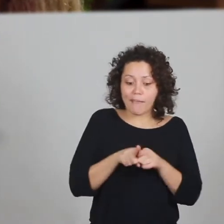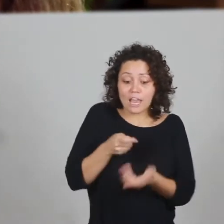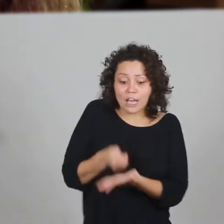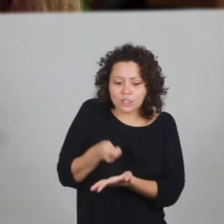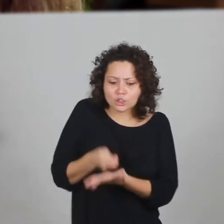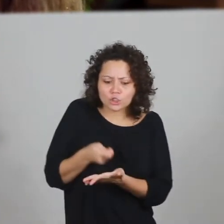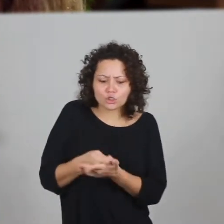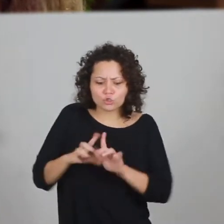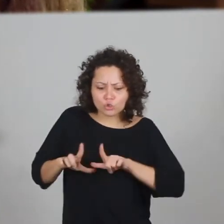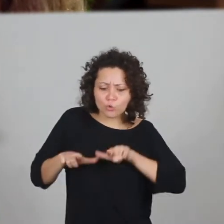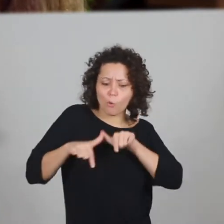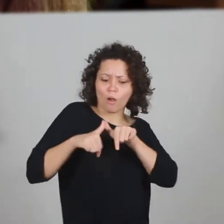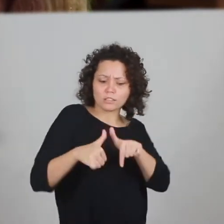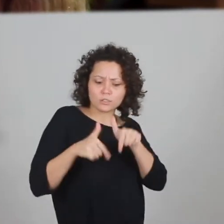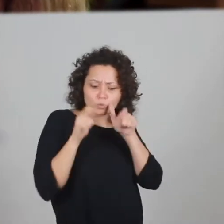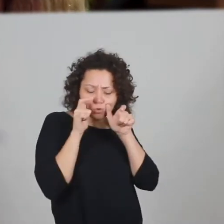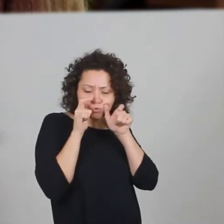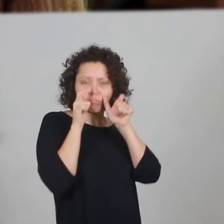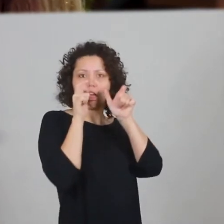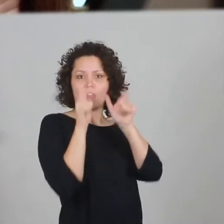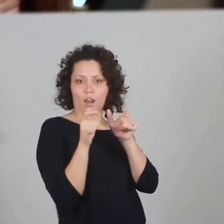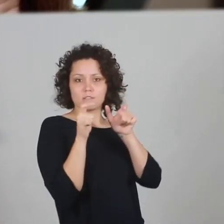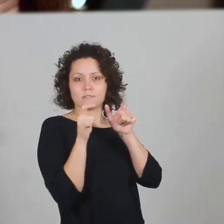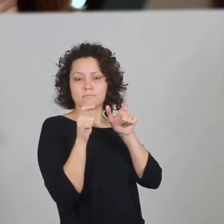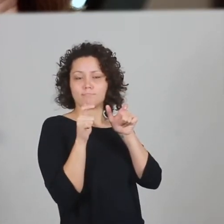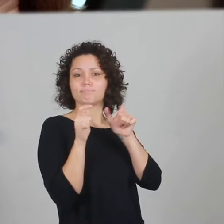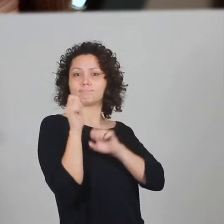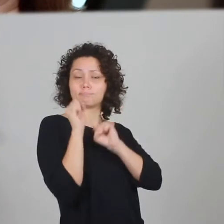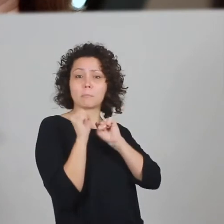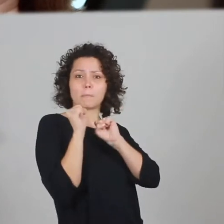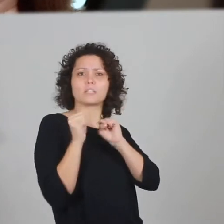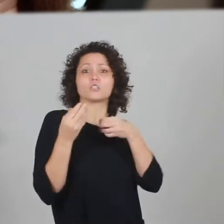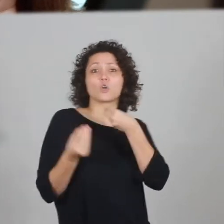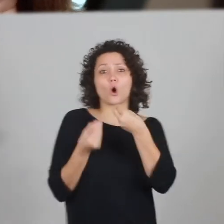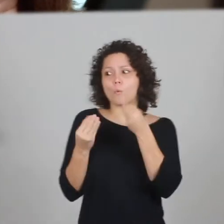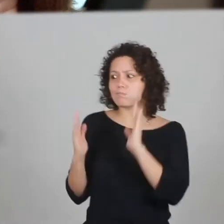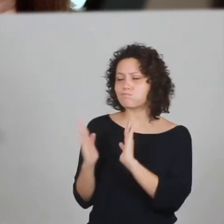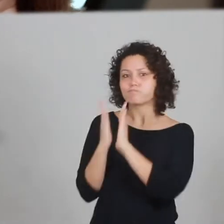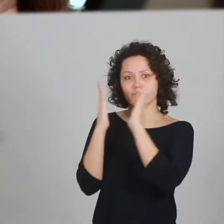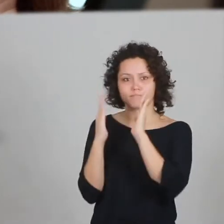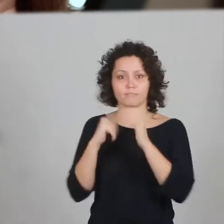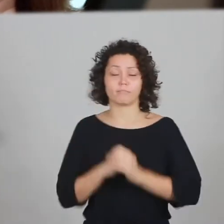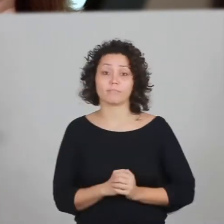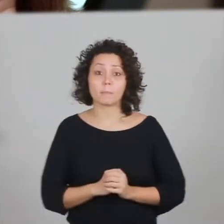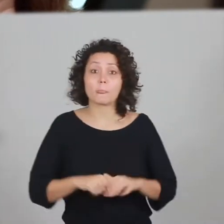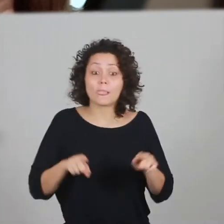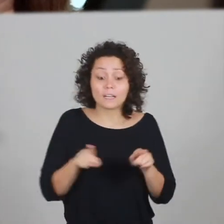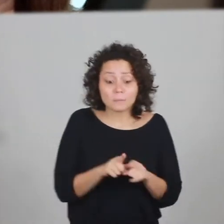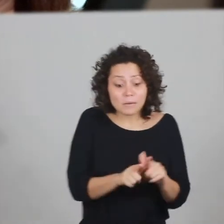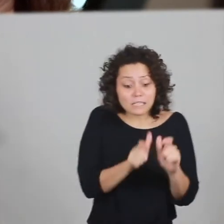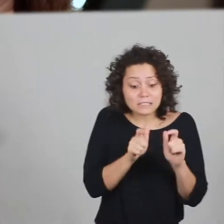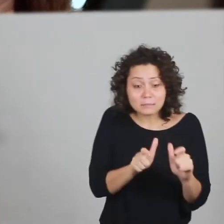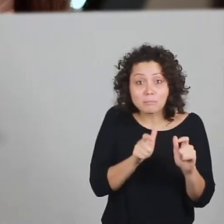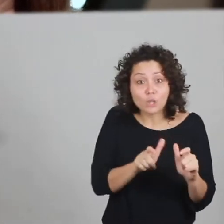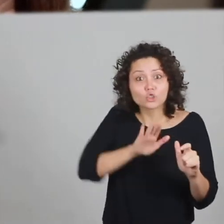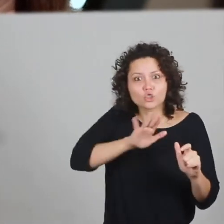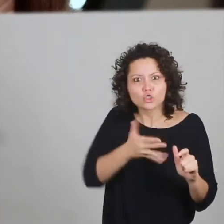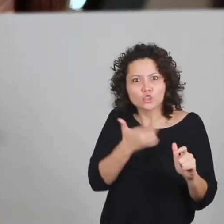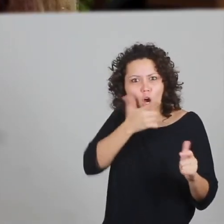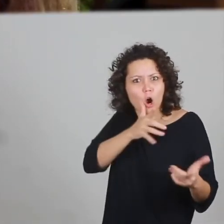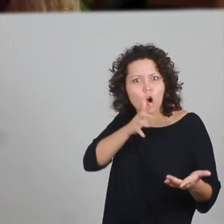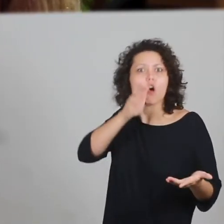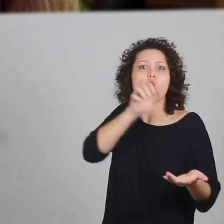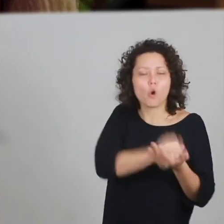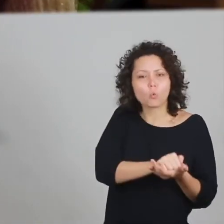aos dos Objetivos de Desenvolvimento Sustentável, ocupando espaços legitimamente conquistados para garantir a participação